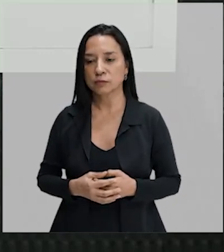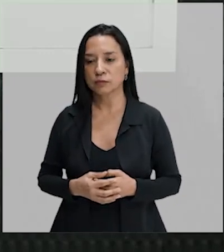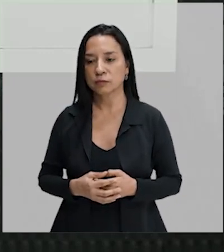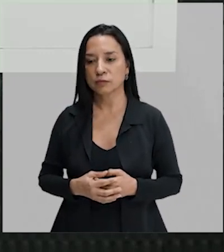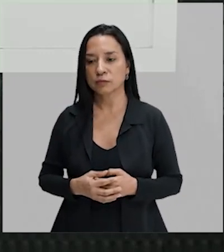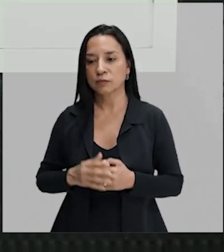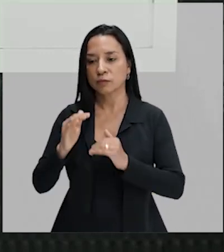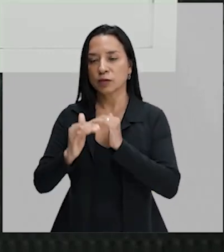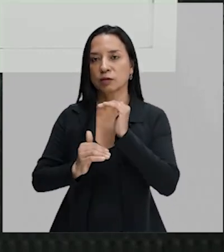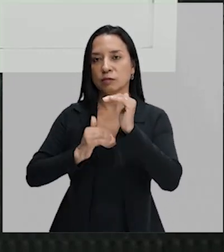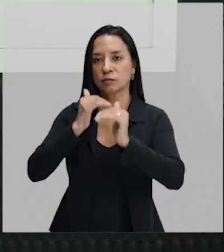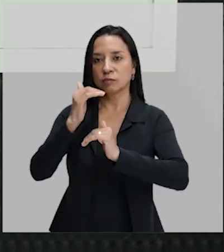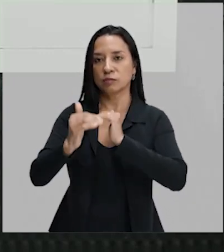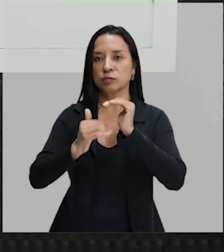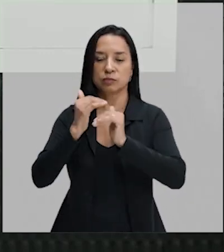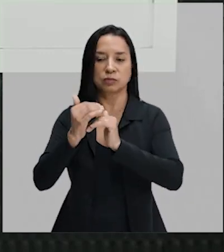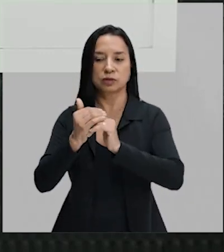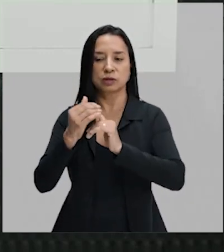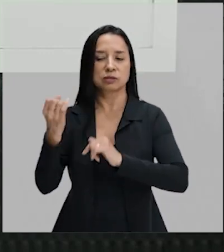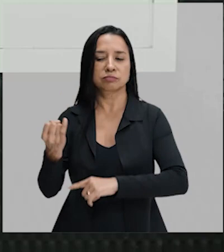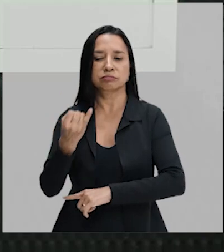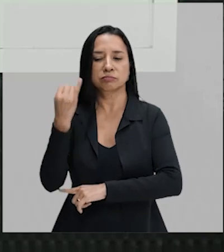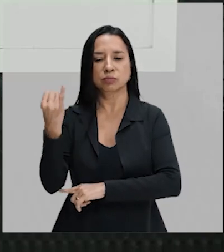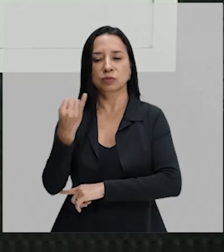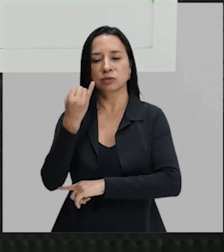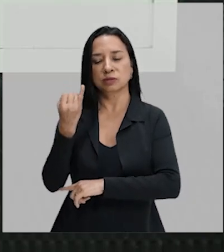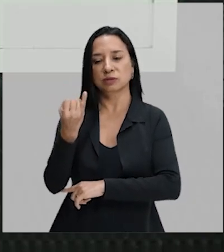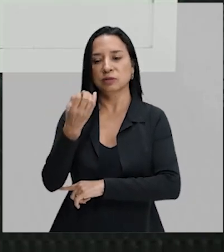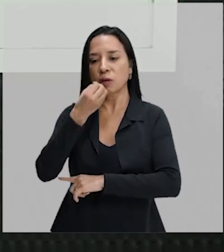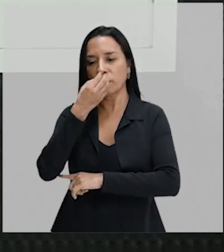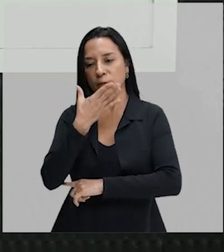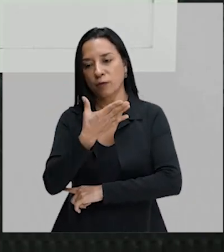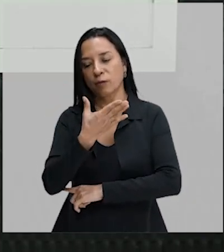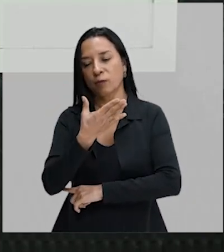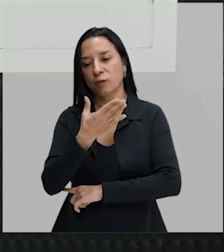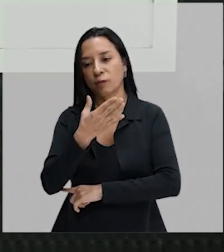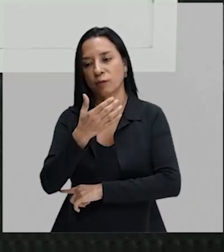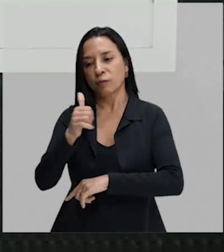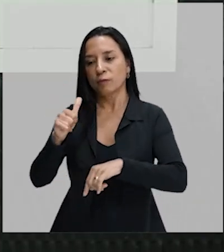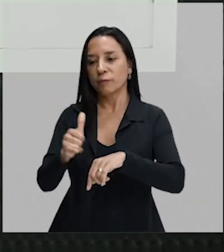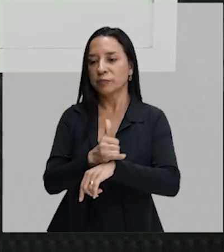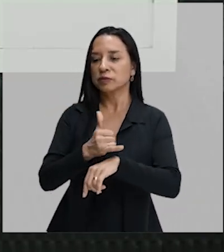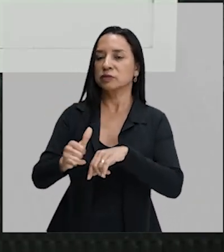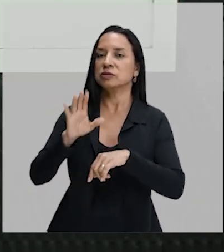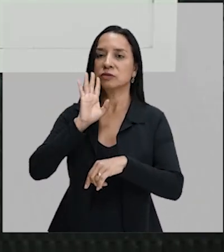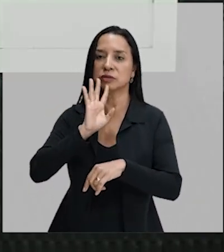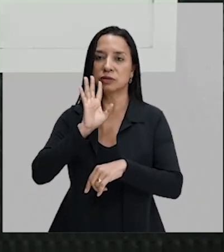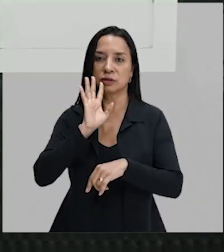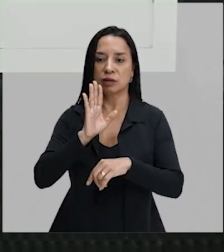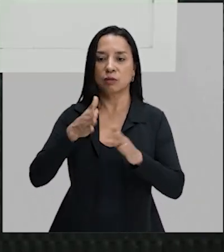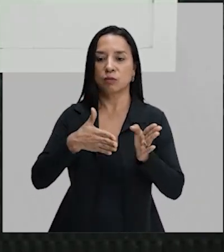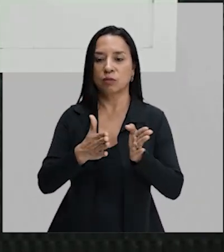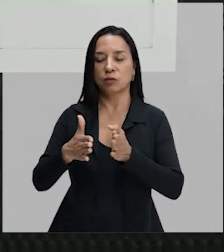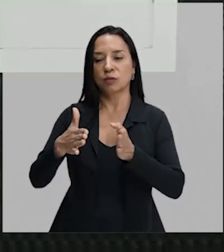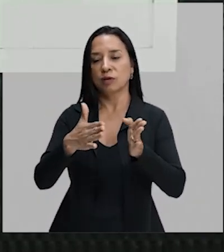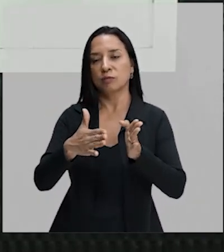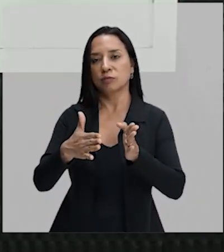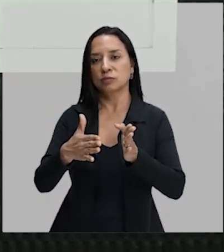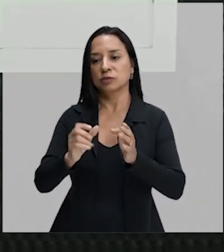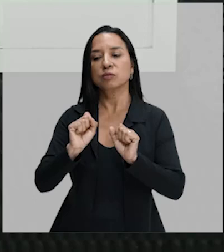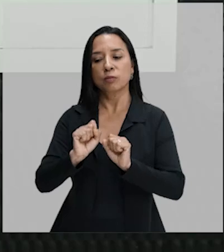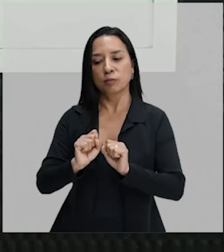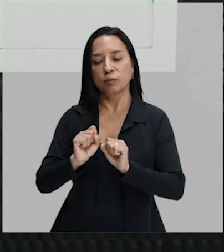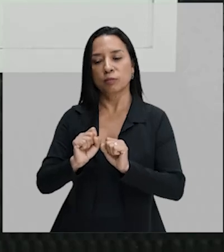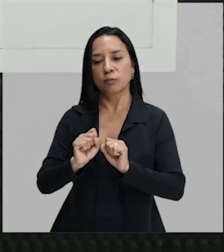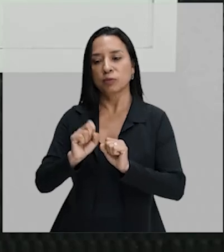este processo ele é muito interessante, é uma estratégia também muito legal, é um caminho que você pode